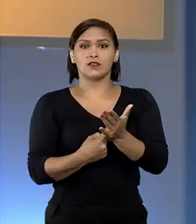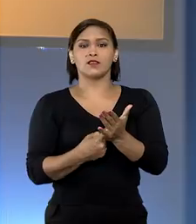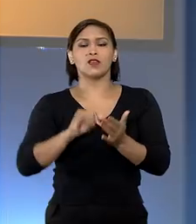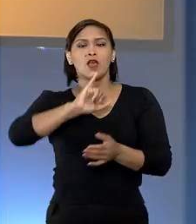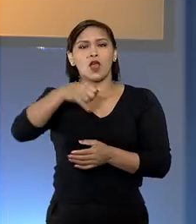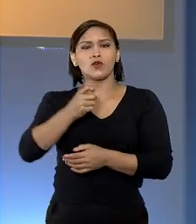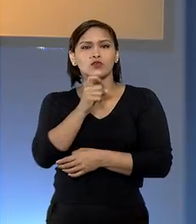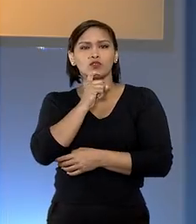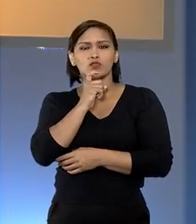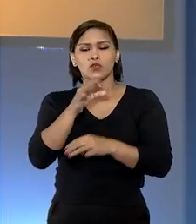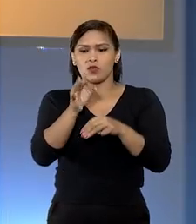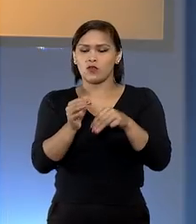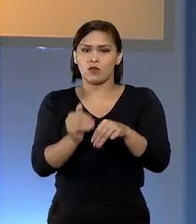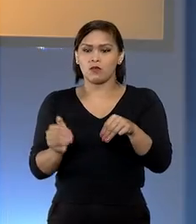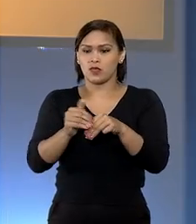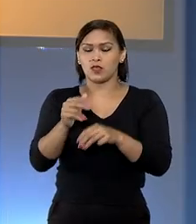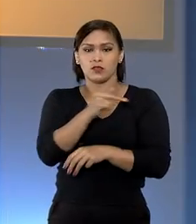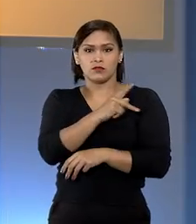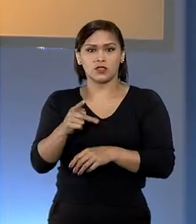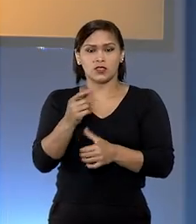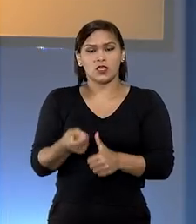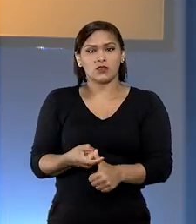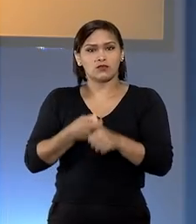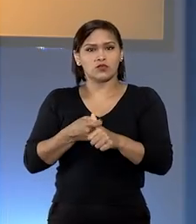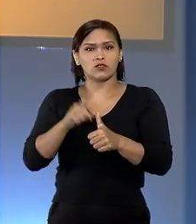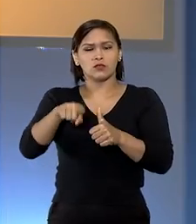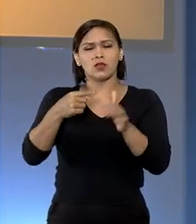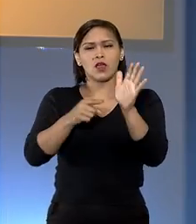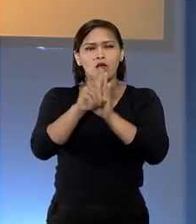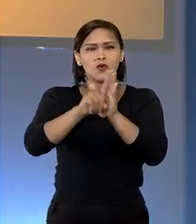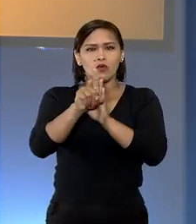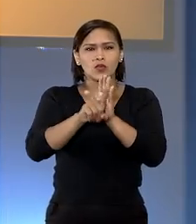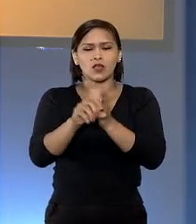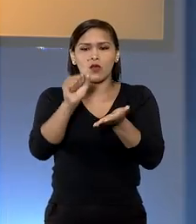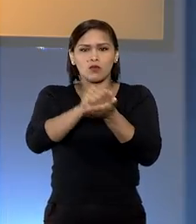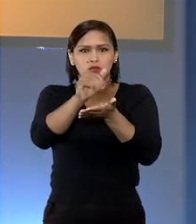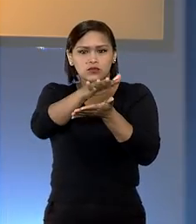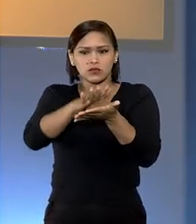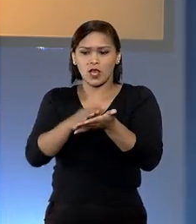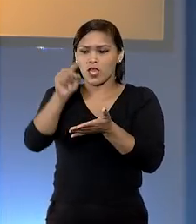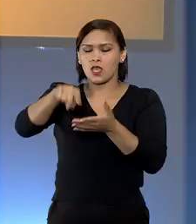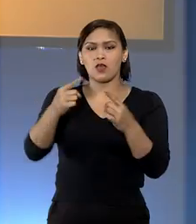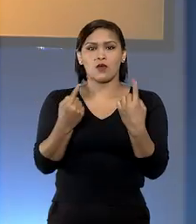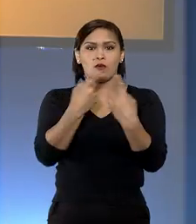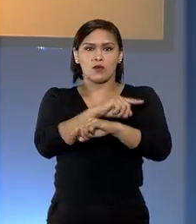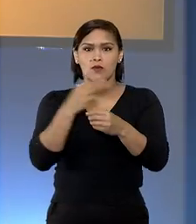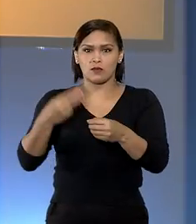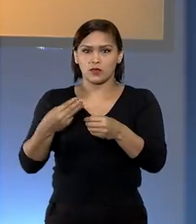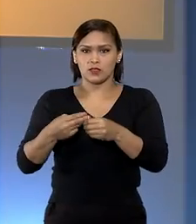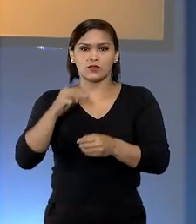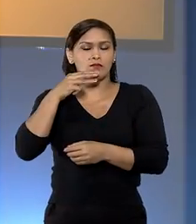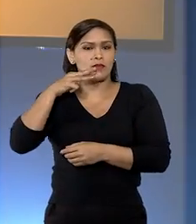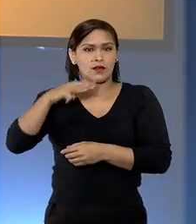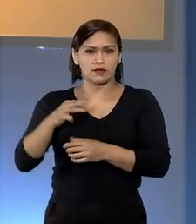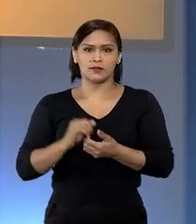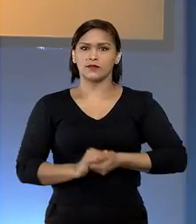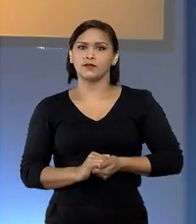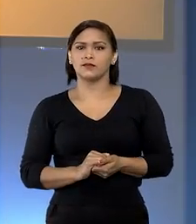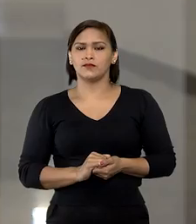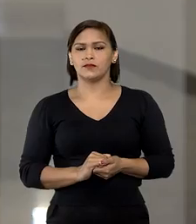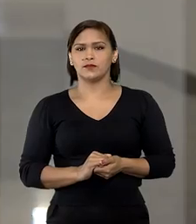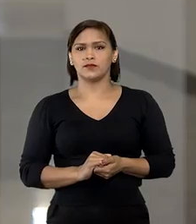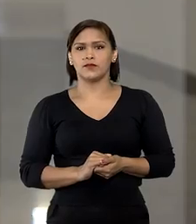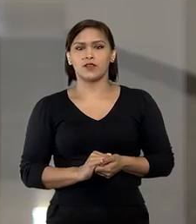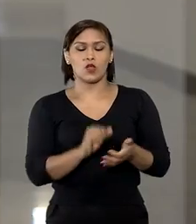proferida Em julho o Ministro Humberto Martins suspendeu a expedição de precatório milionário contra o município de São